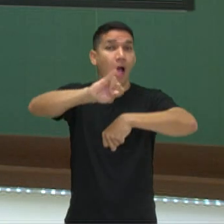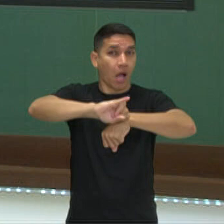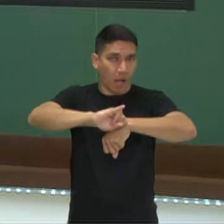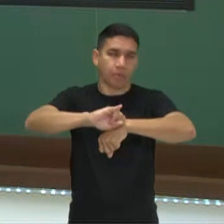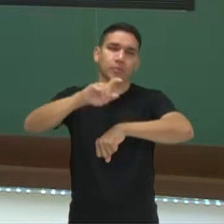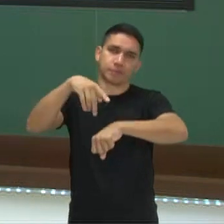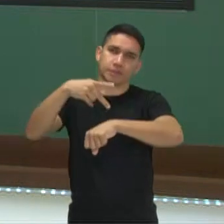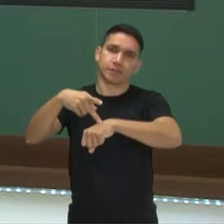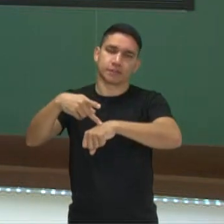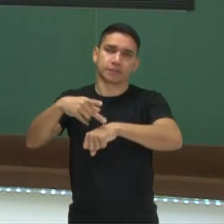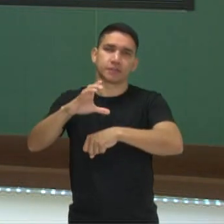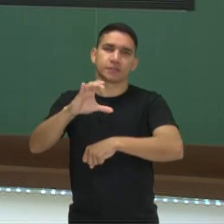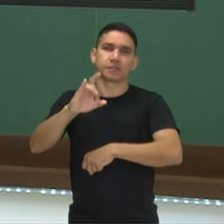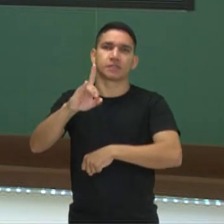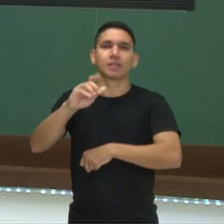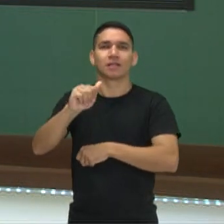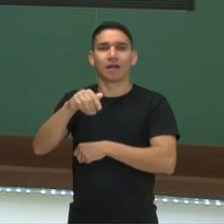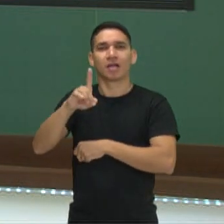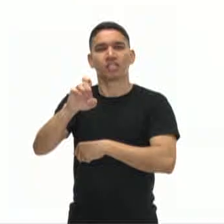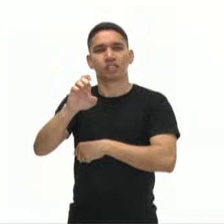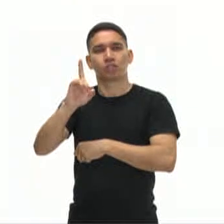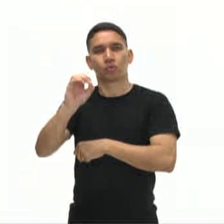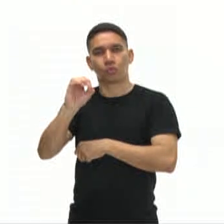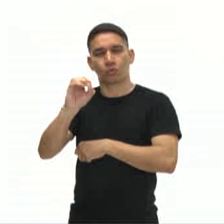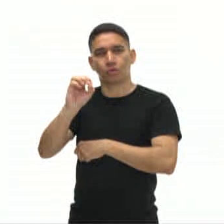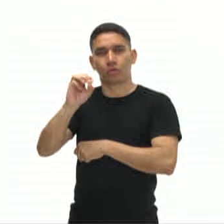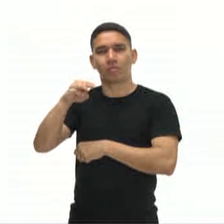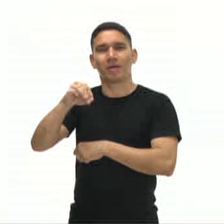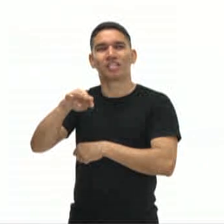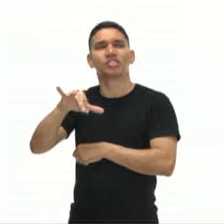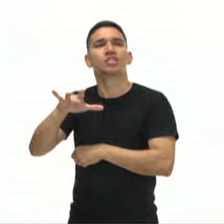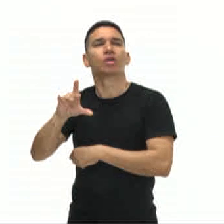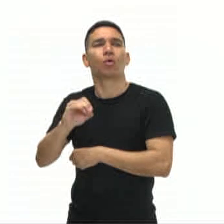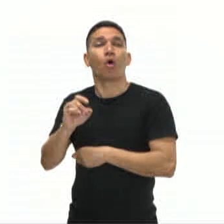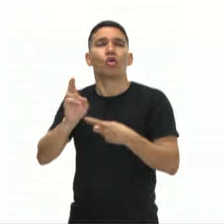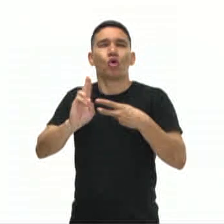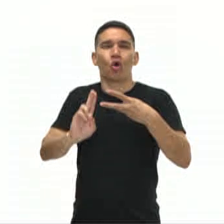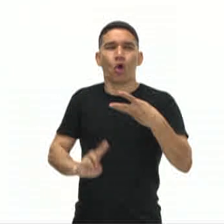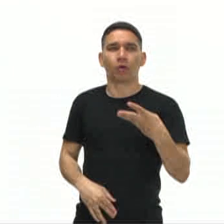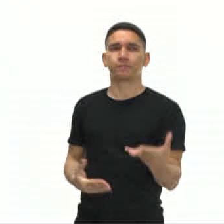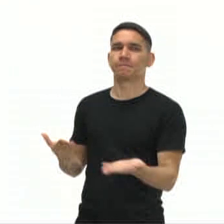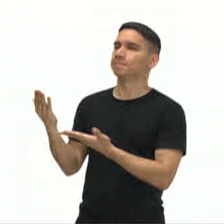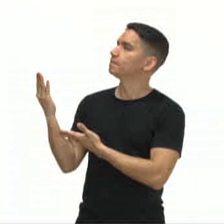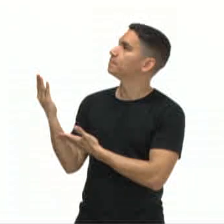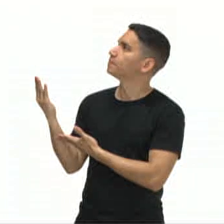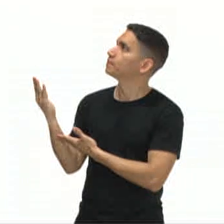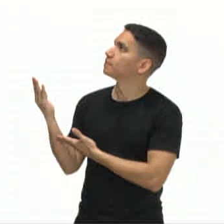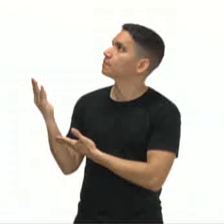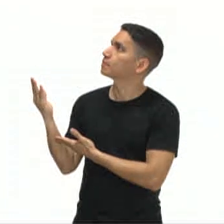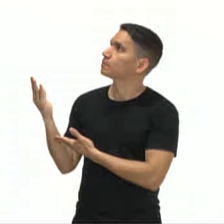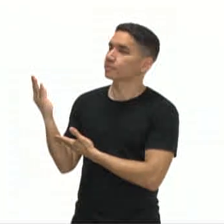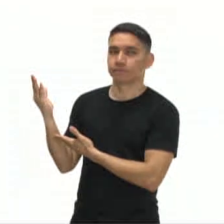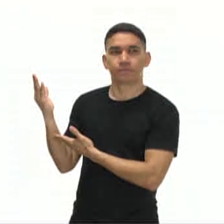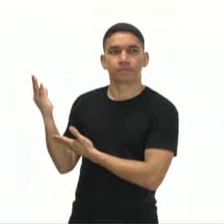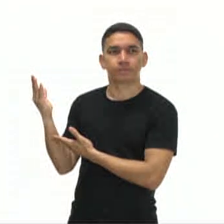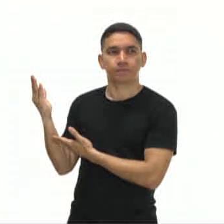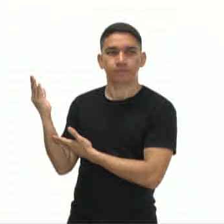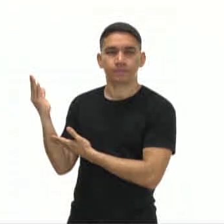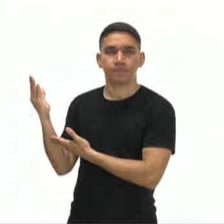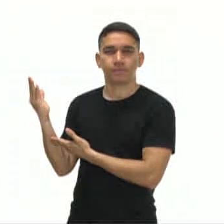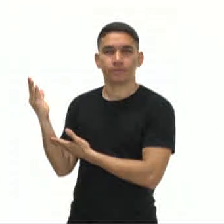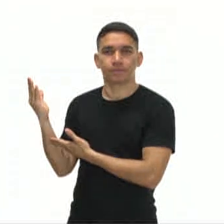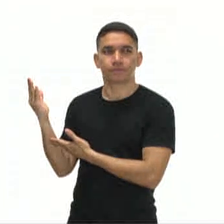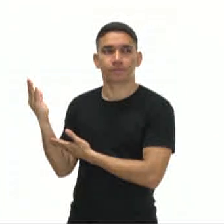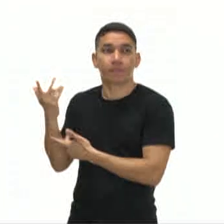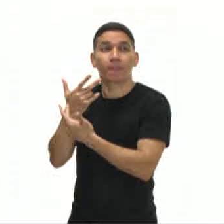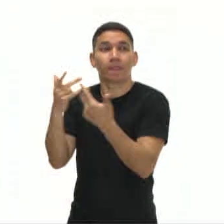do país, Guadalajara, Monterrey, Veracruz, Tampico, destacando também o setor